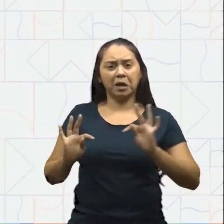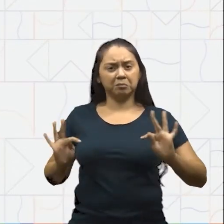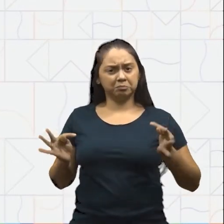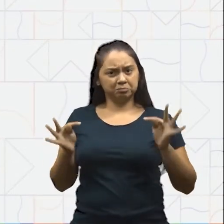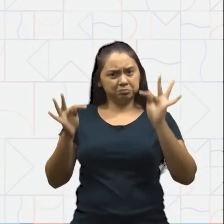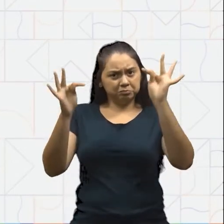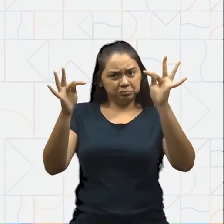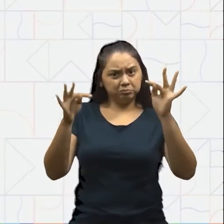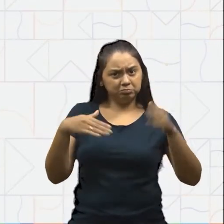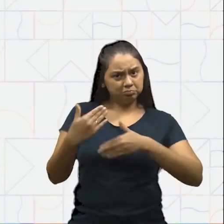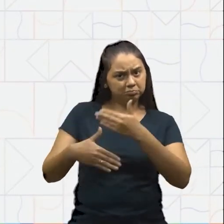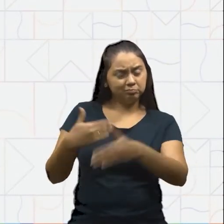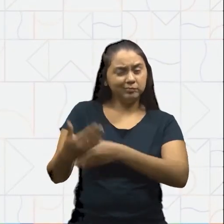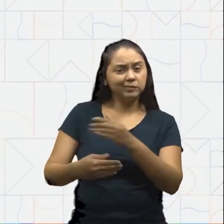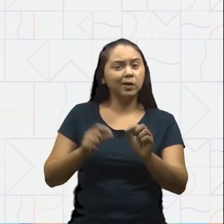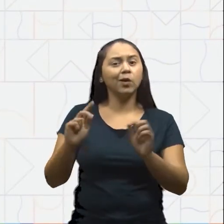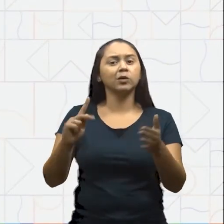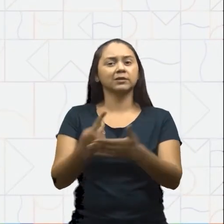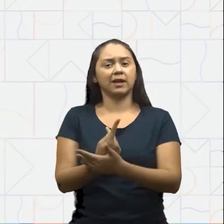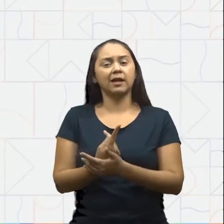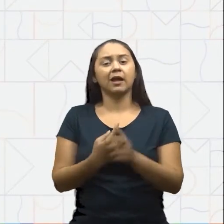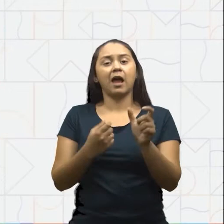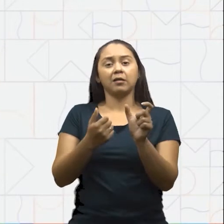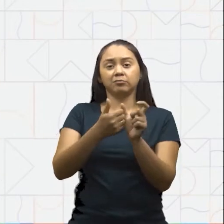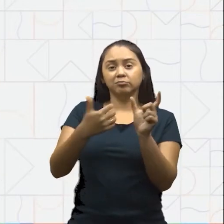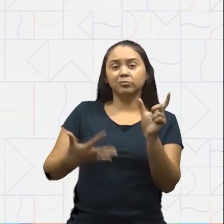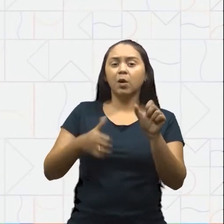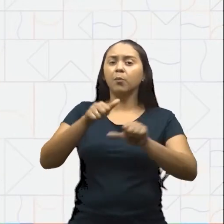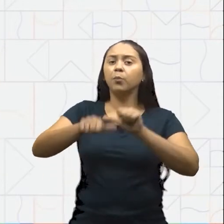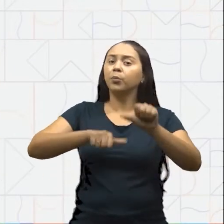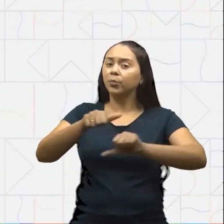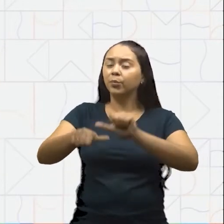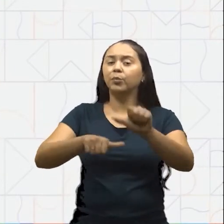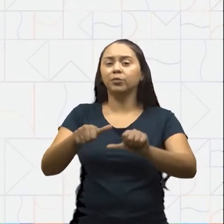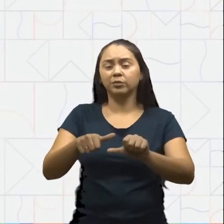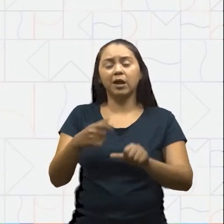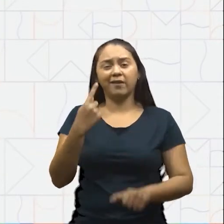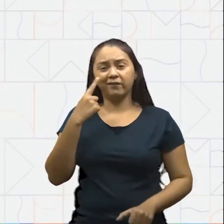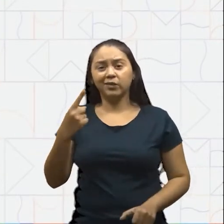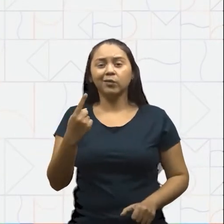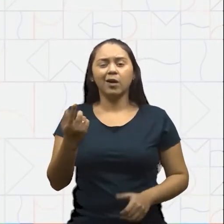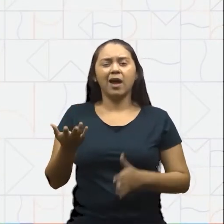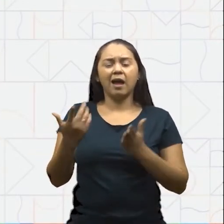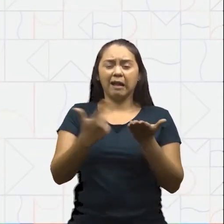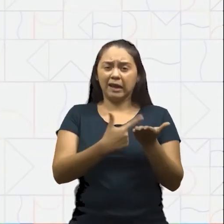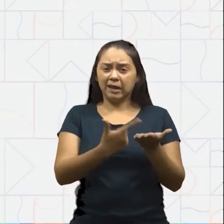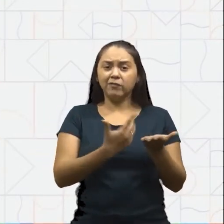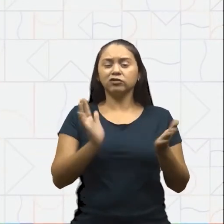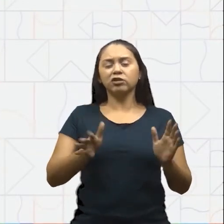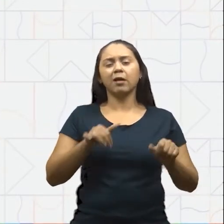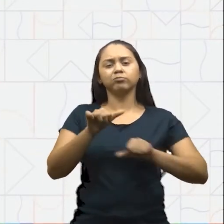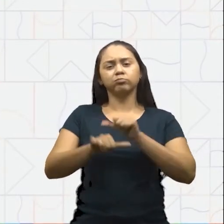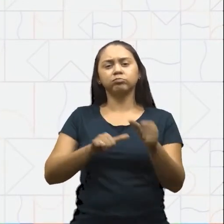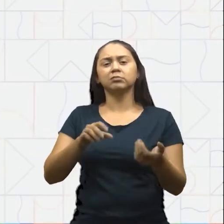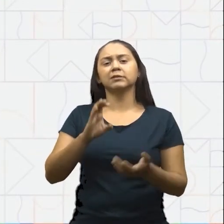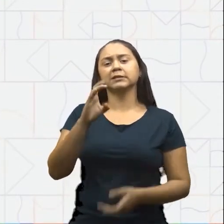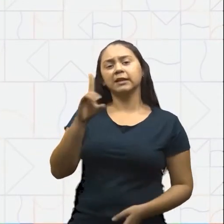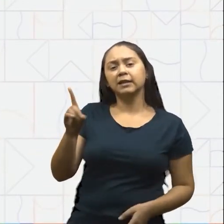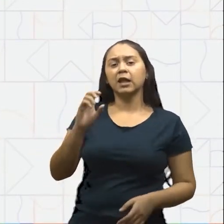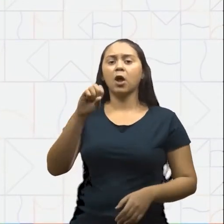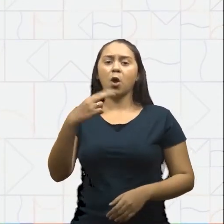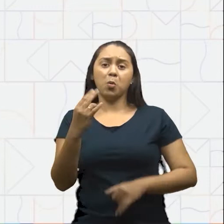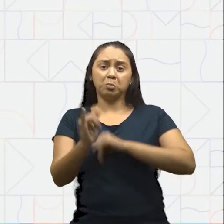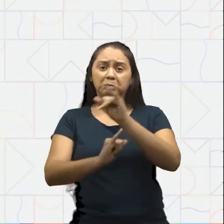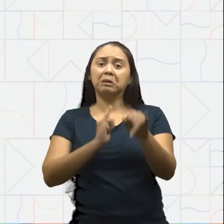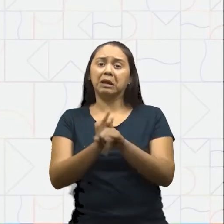as enciclopédias foram mudando e, como vimos, além de livros, podem se apresentar em CDs ou em uma versão